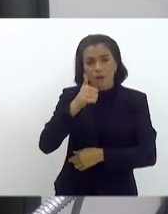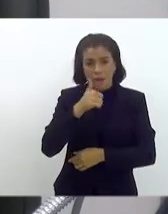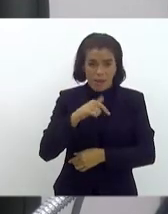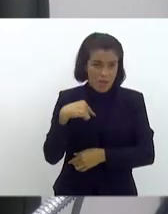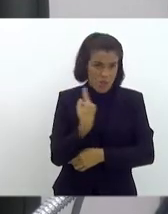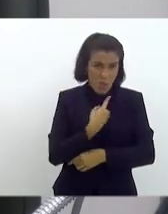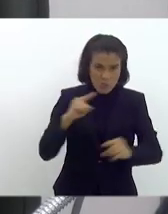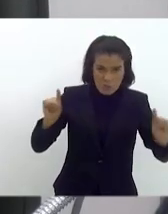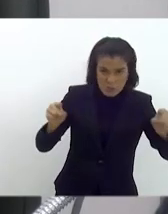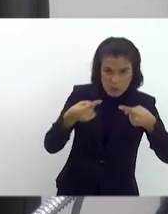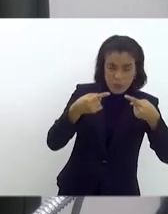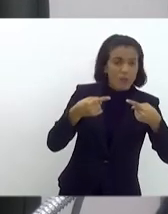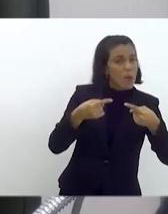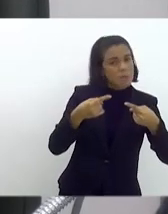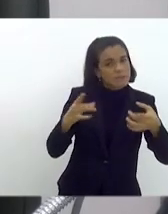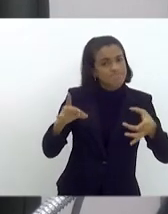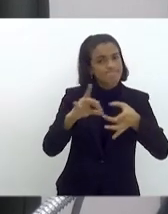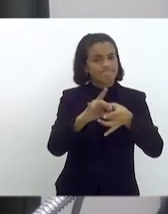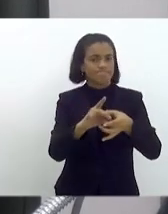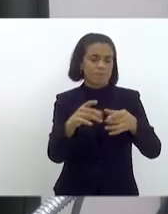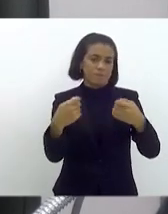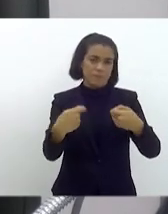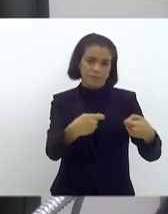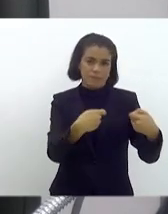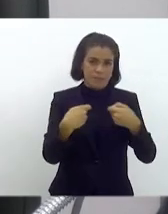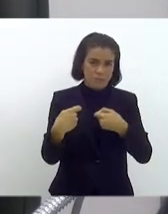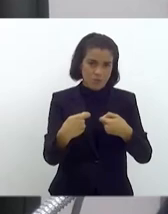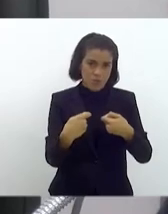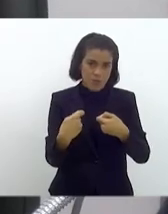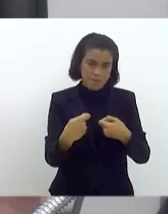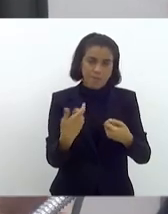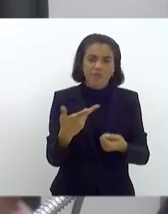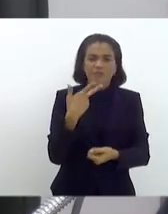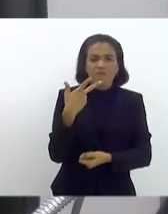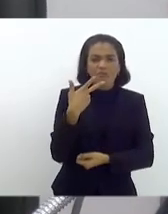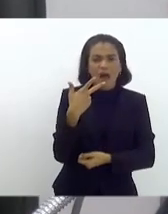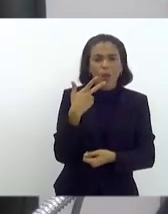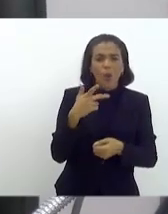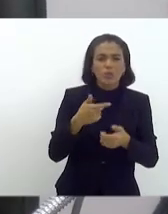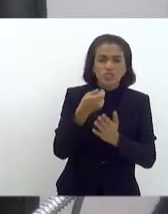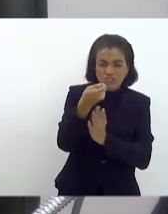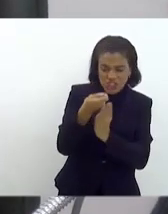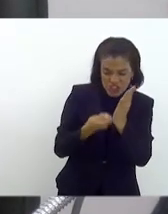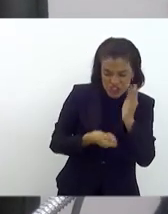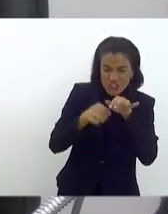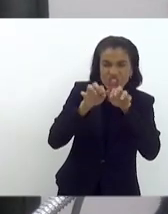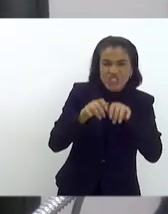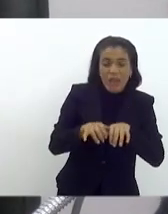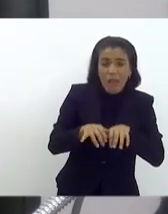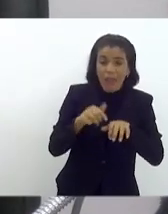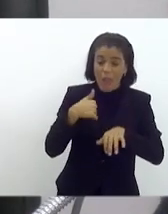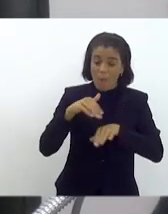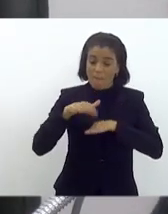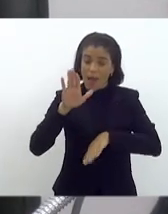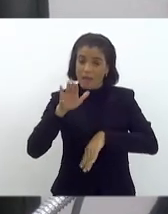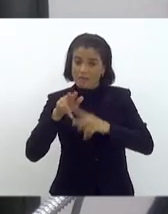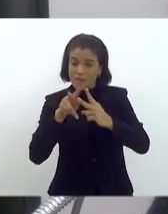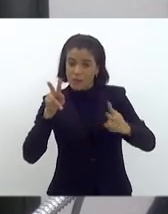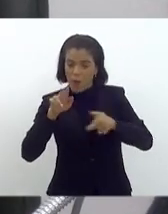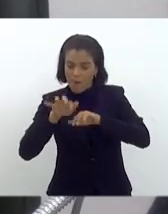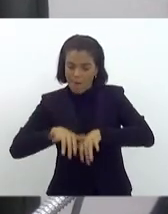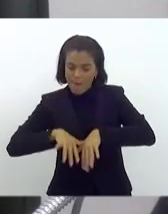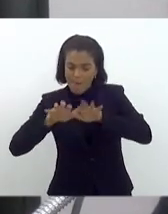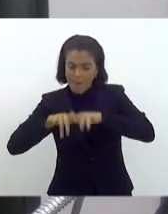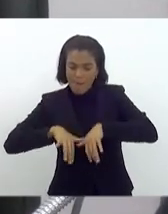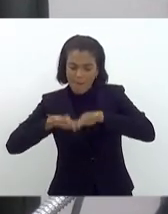sermos contra os outros não sabemos que nos unir Então é porque como eu se eu falo de analógico a gente eu tô mais no mundo virtual e eu fico muito triste